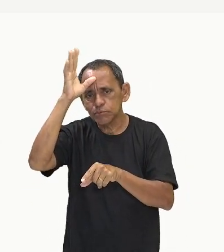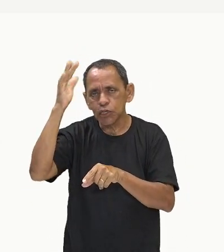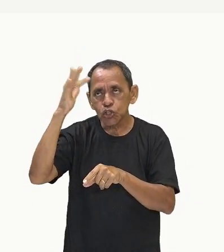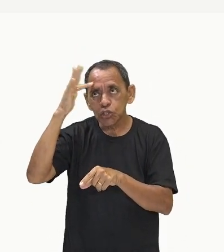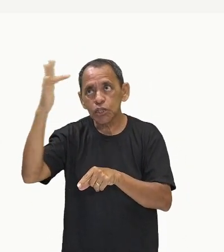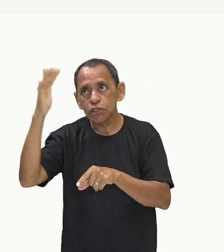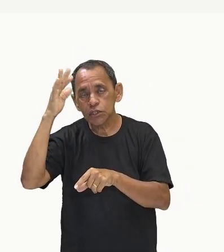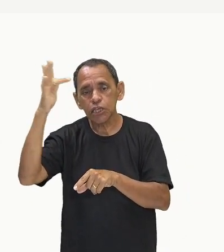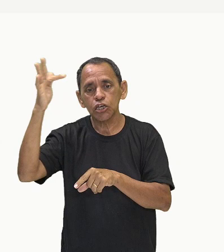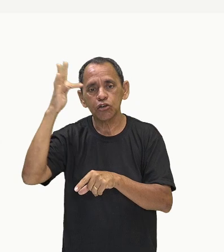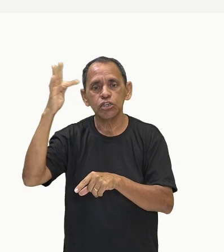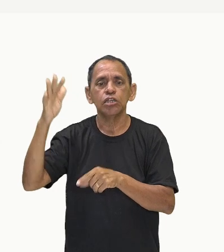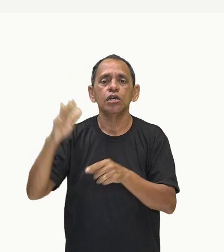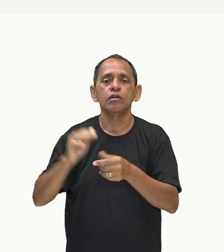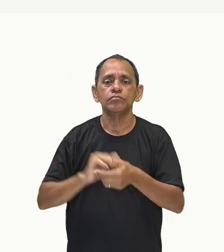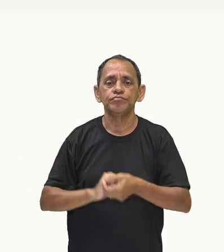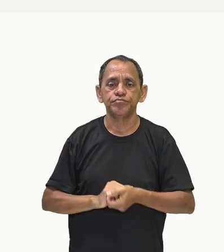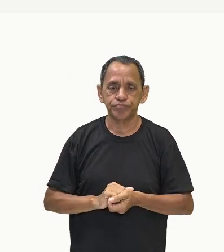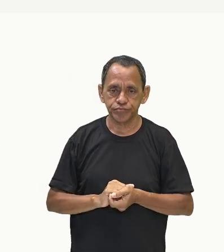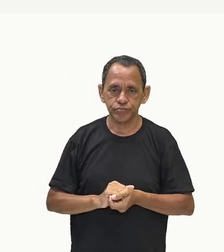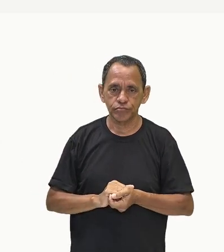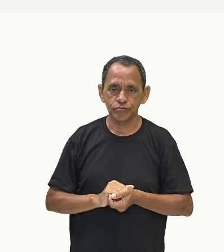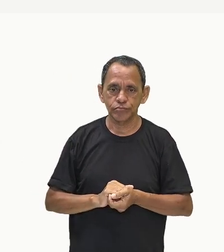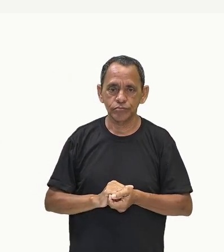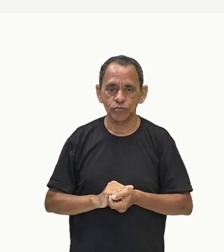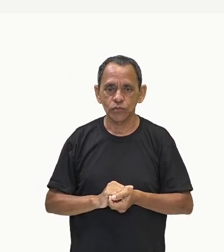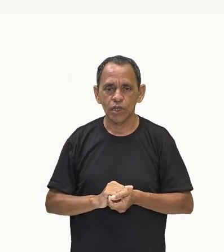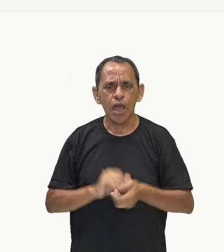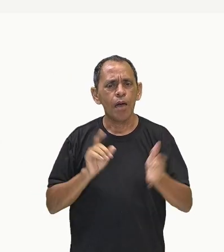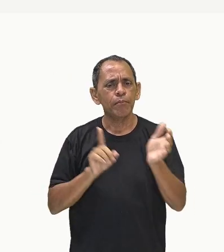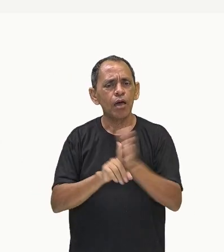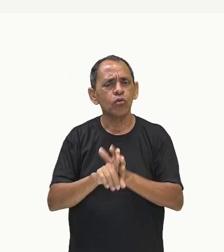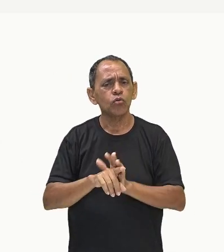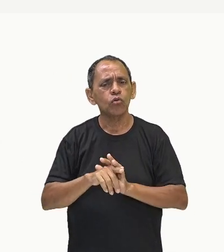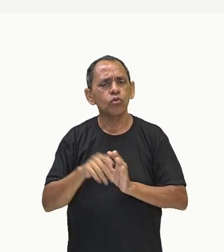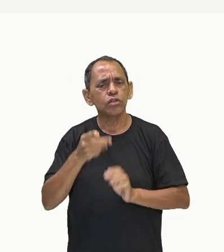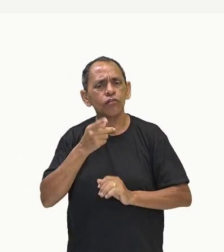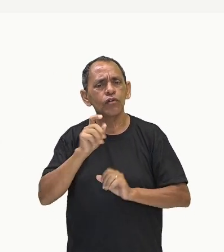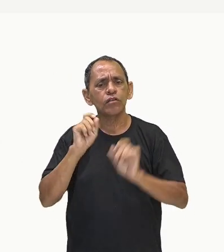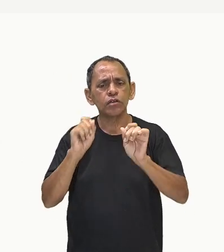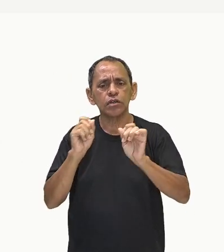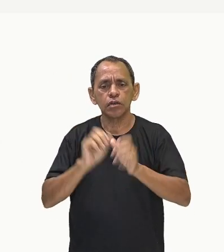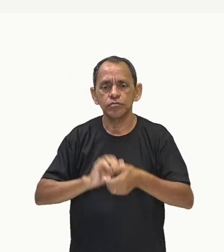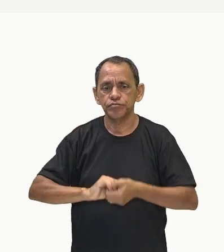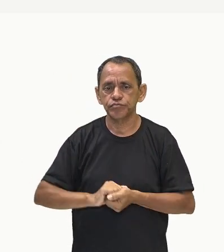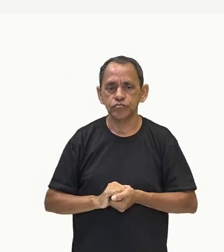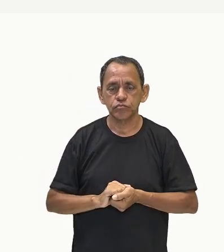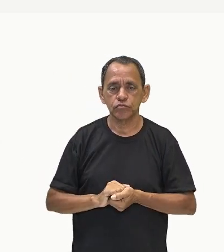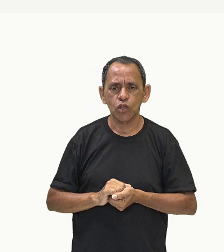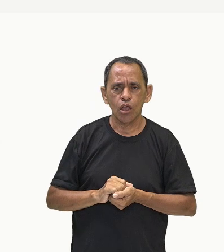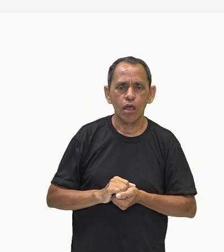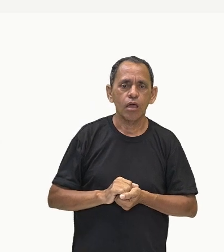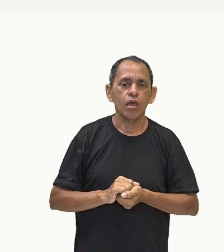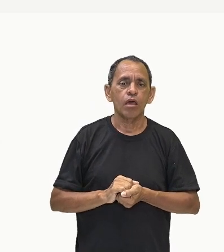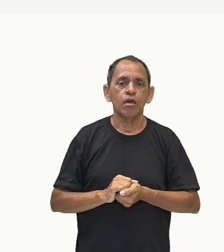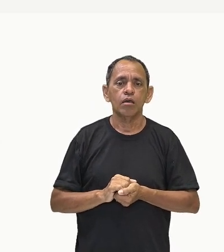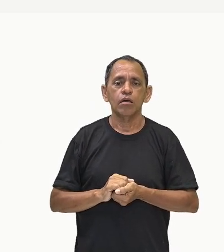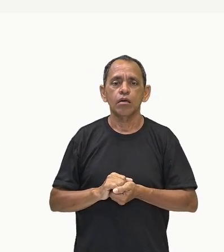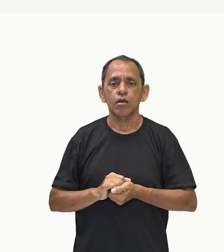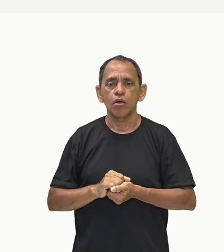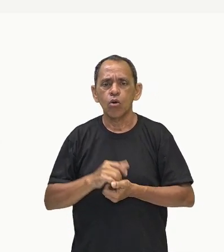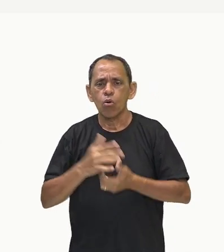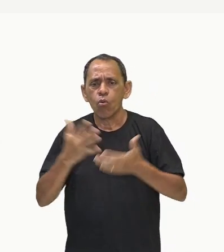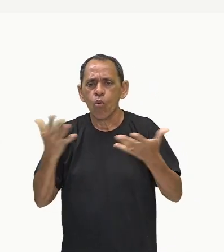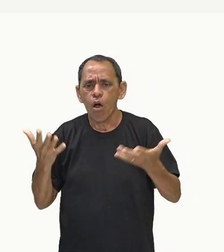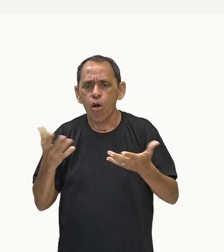no cálculo. Então, a questão diz o seguinte: qual dos poliedros a seguir é